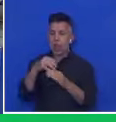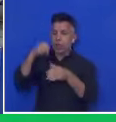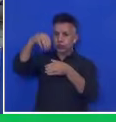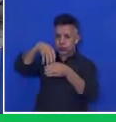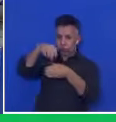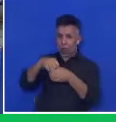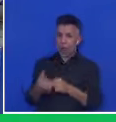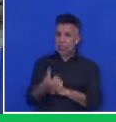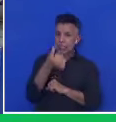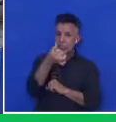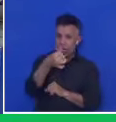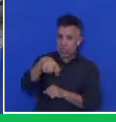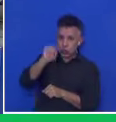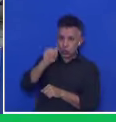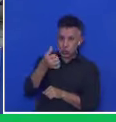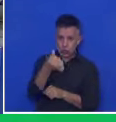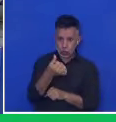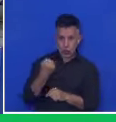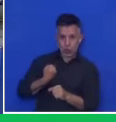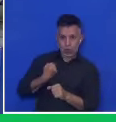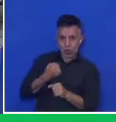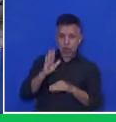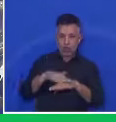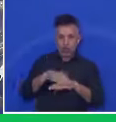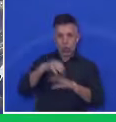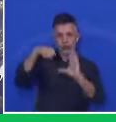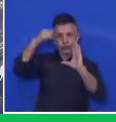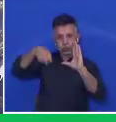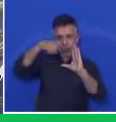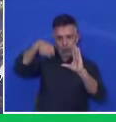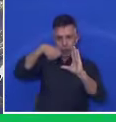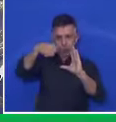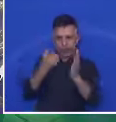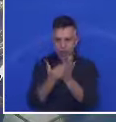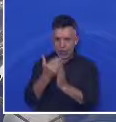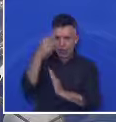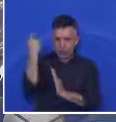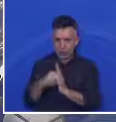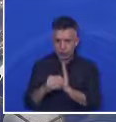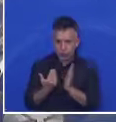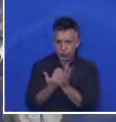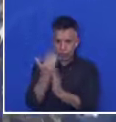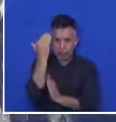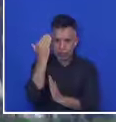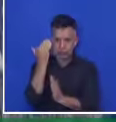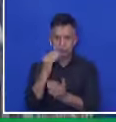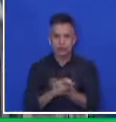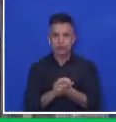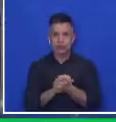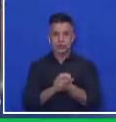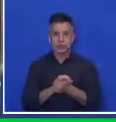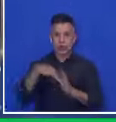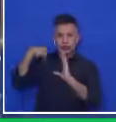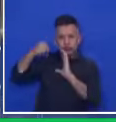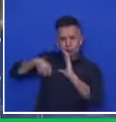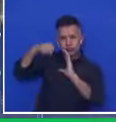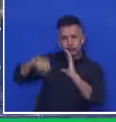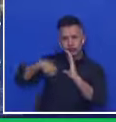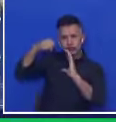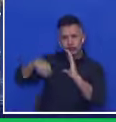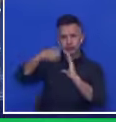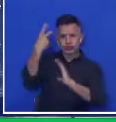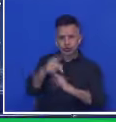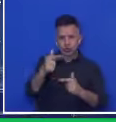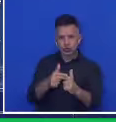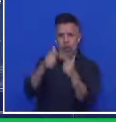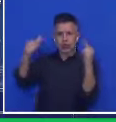sorteados 6 números. Então, bolas posicionadas... Valendo! Globo girando, sua